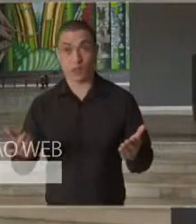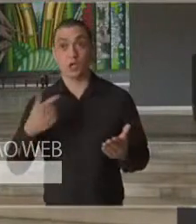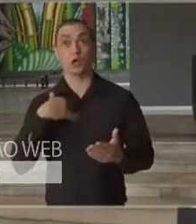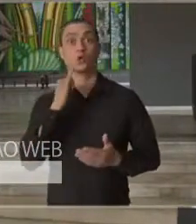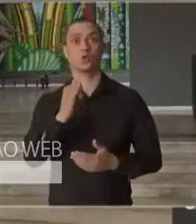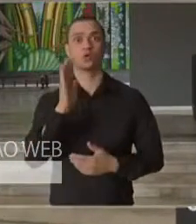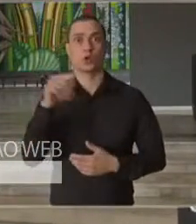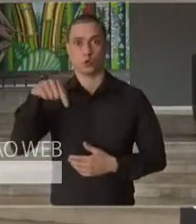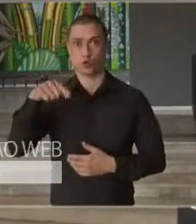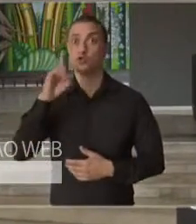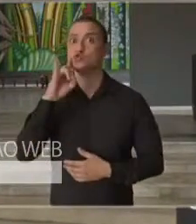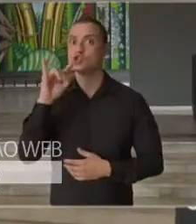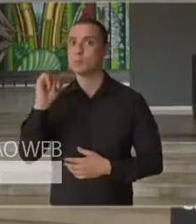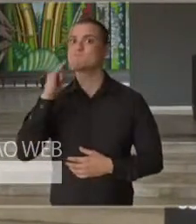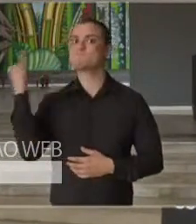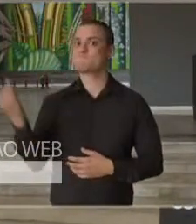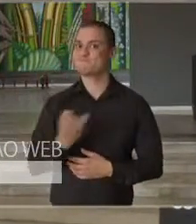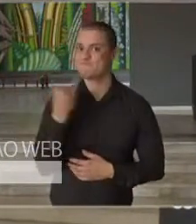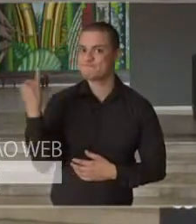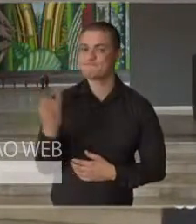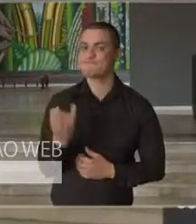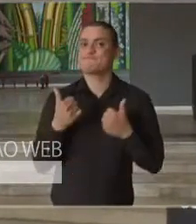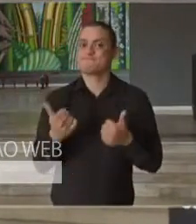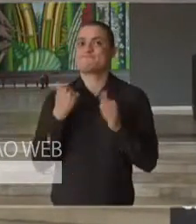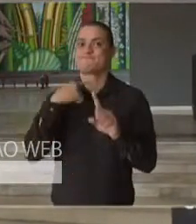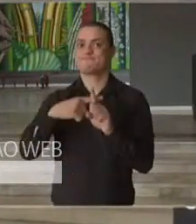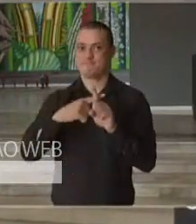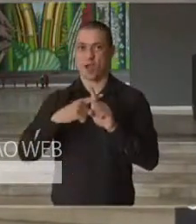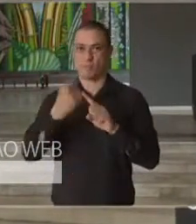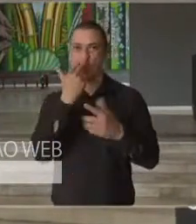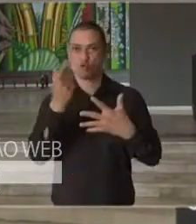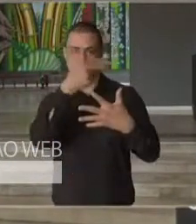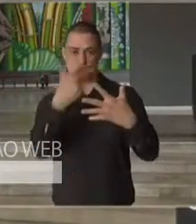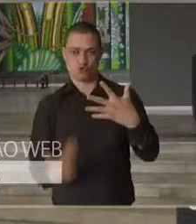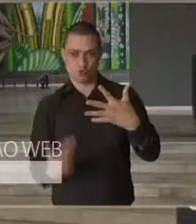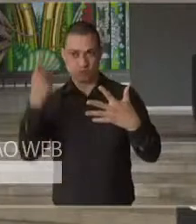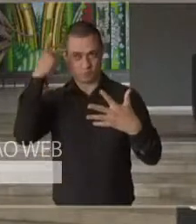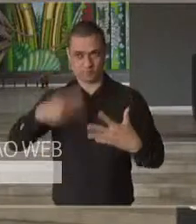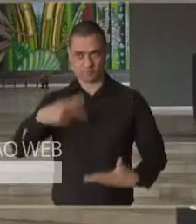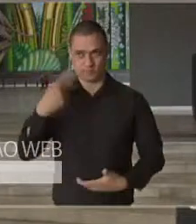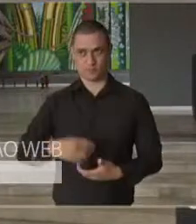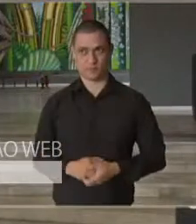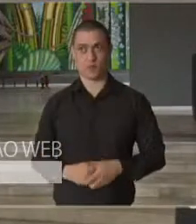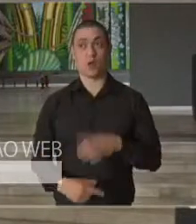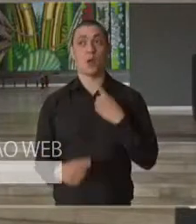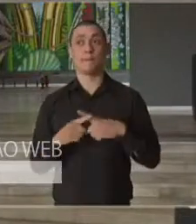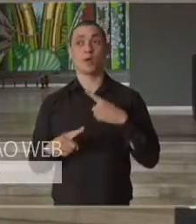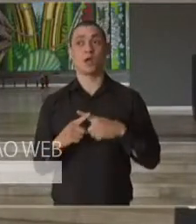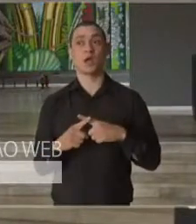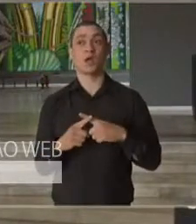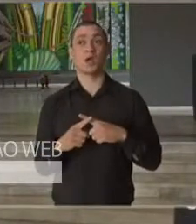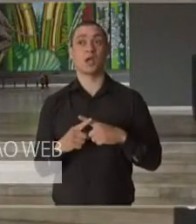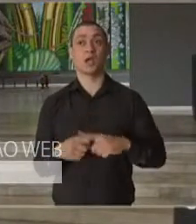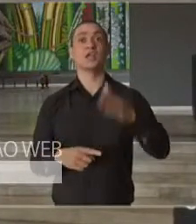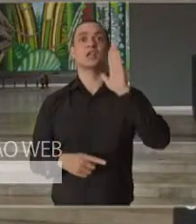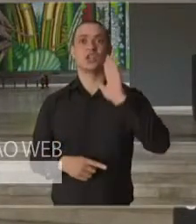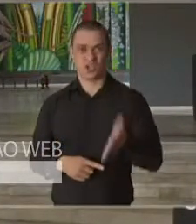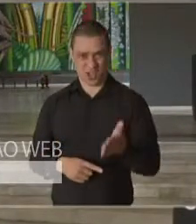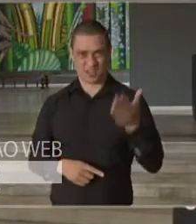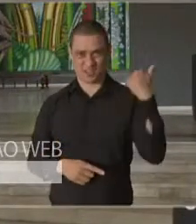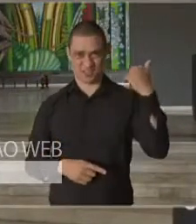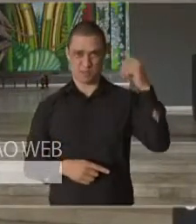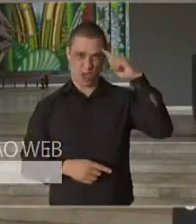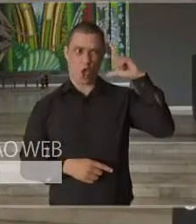temos um dia importante, muito positivo para a classificação do Plano São Paulo, porque estamos mantendo essa tendência